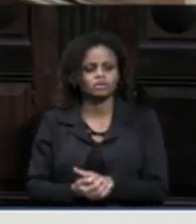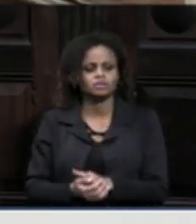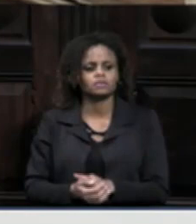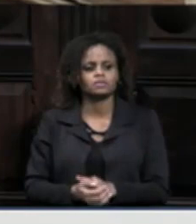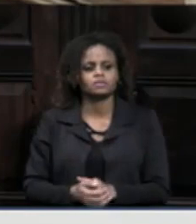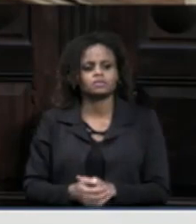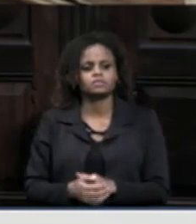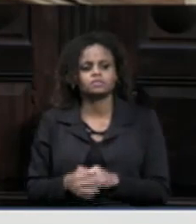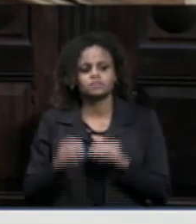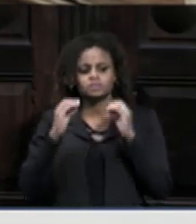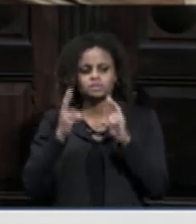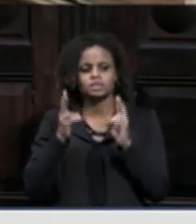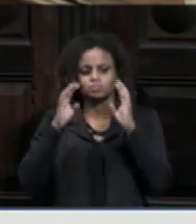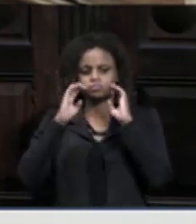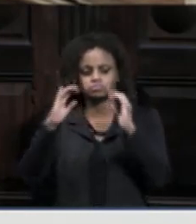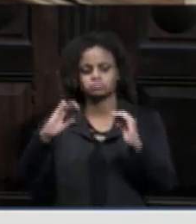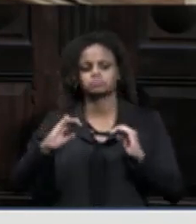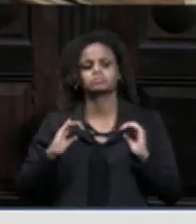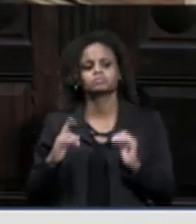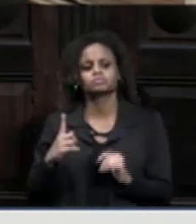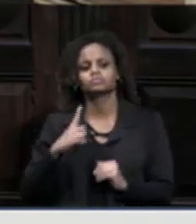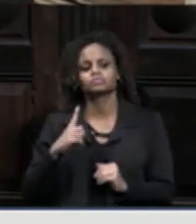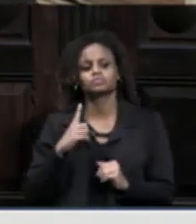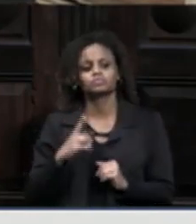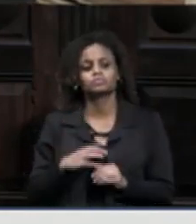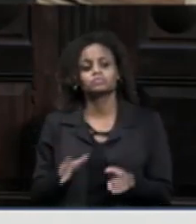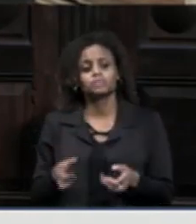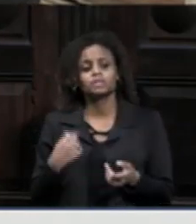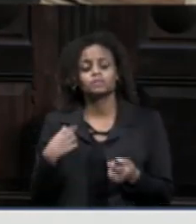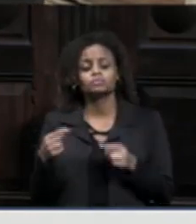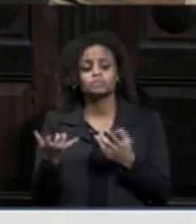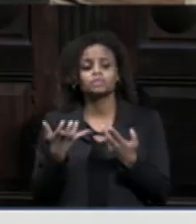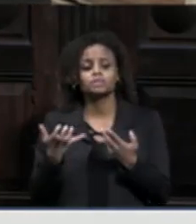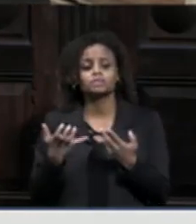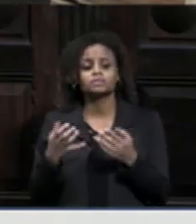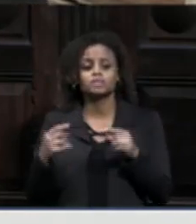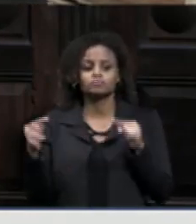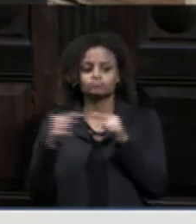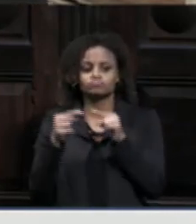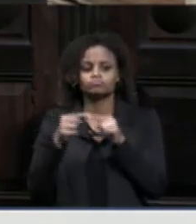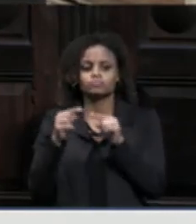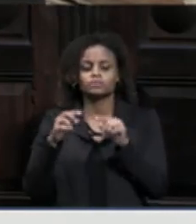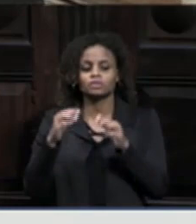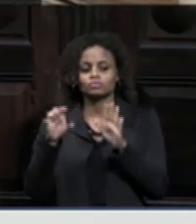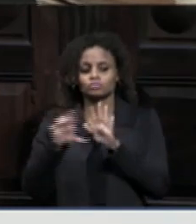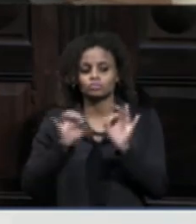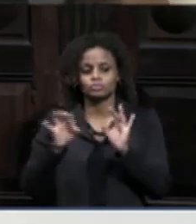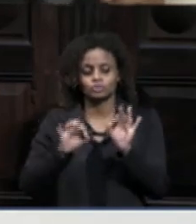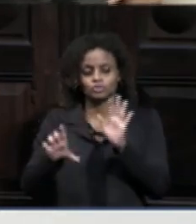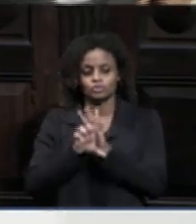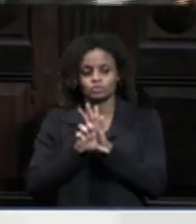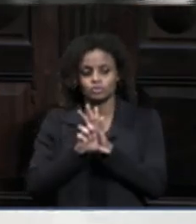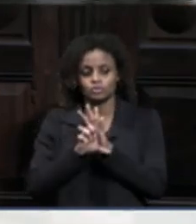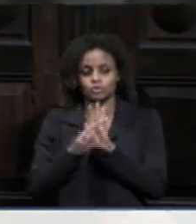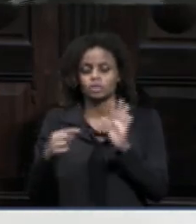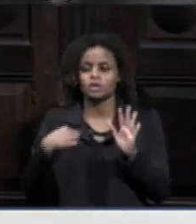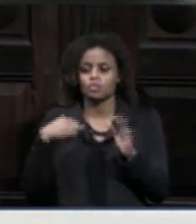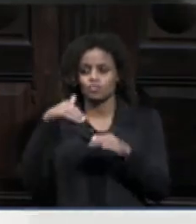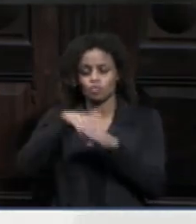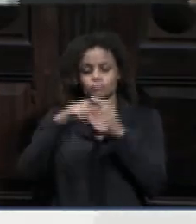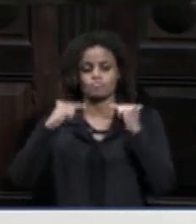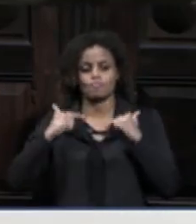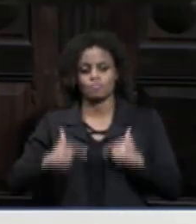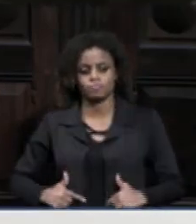muito respeitosa, mas ainda assim eu queria, em relação a esse projeto de resolução, deixar consignada a minha abstenção.